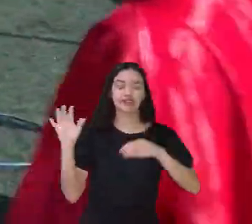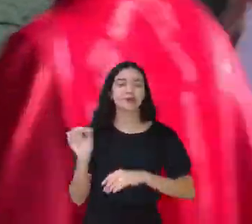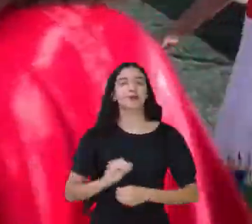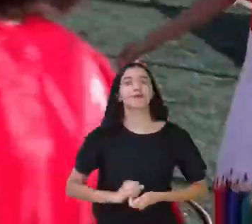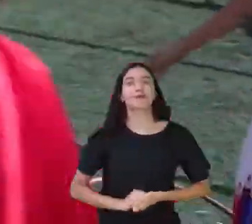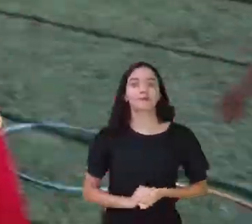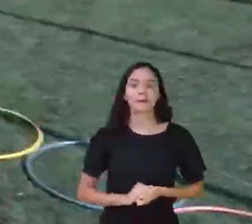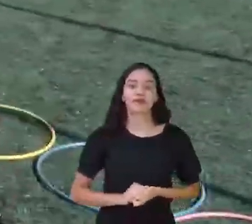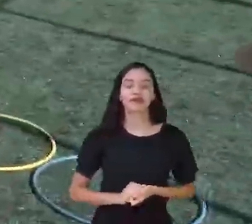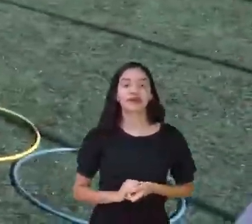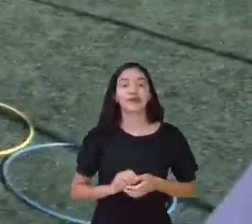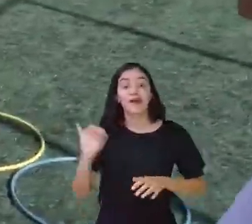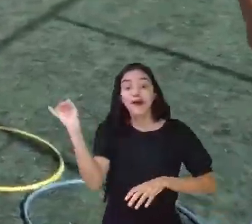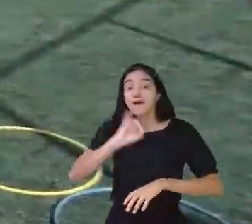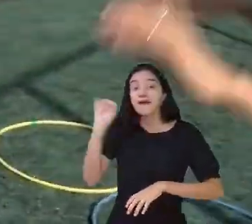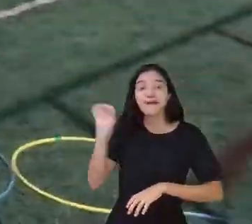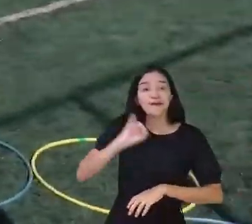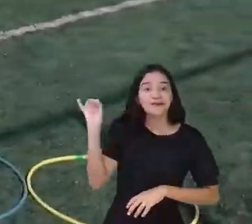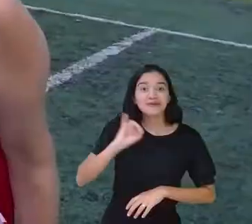Tata Conta!